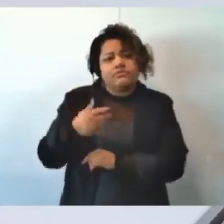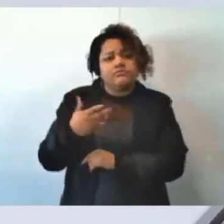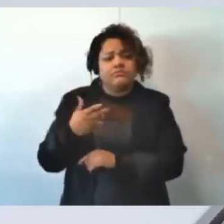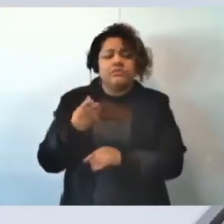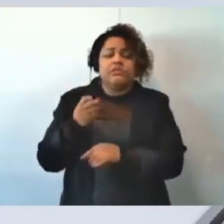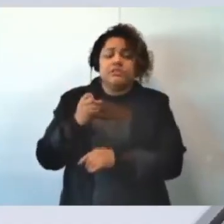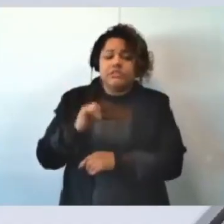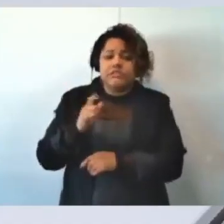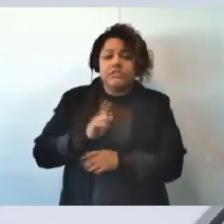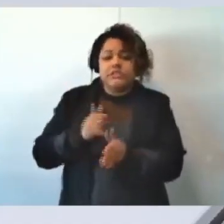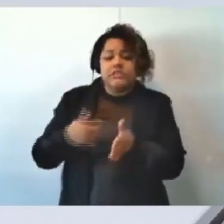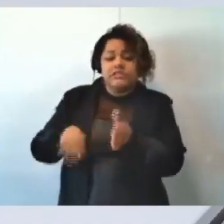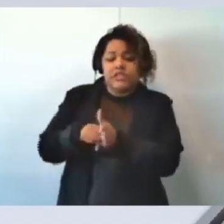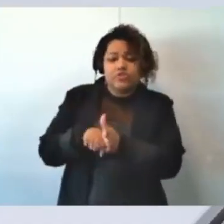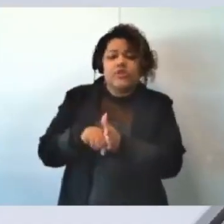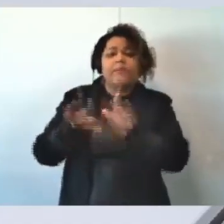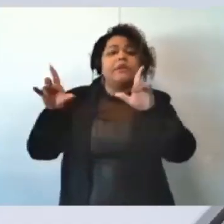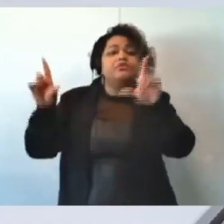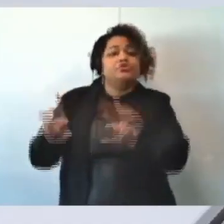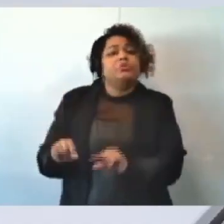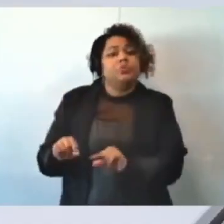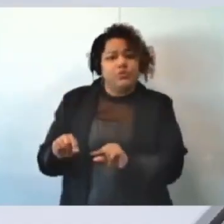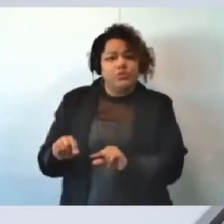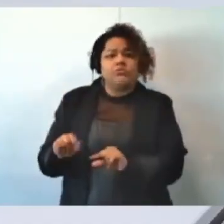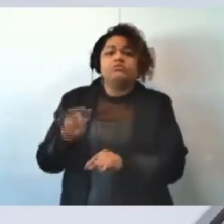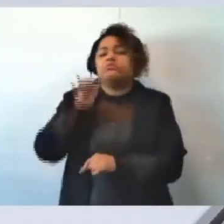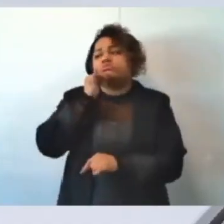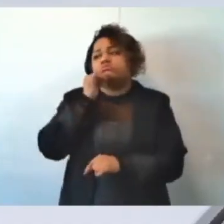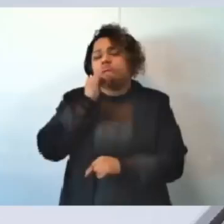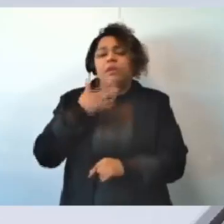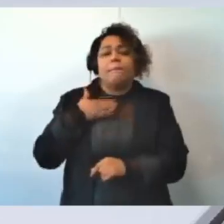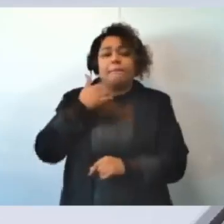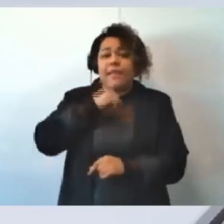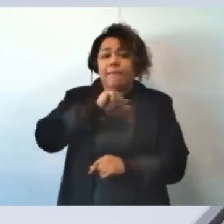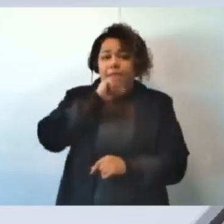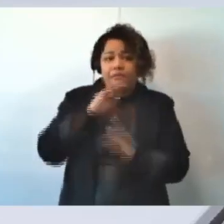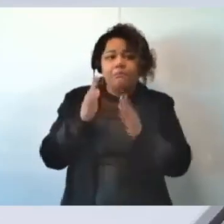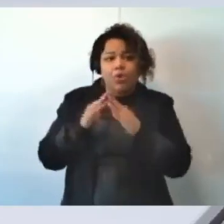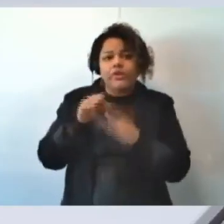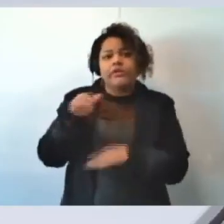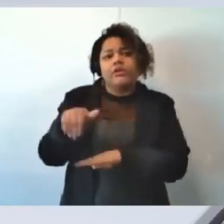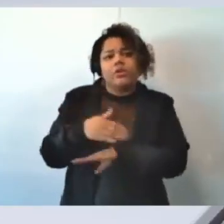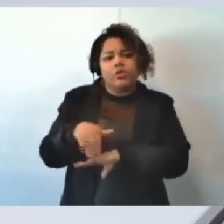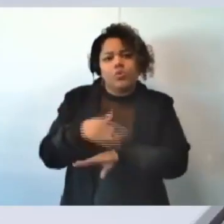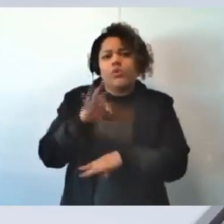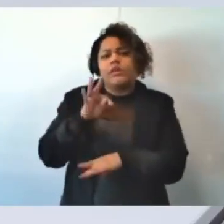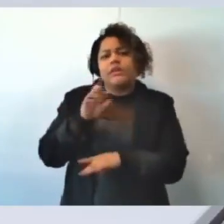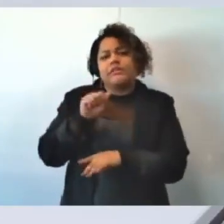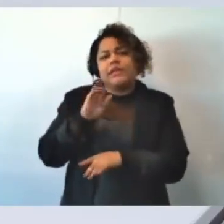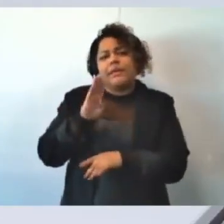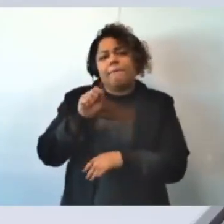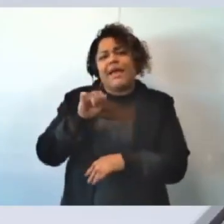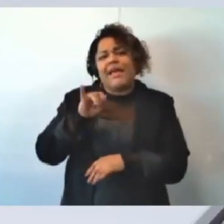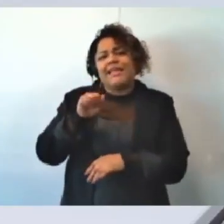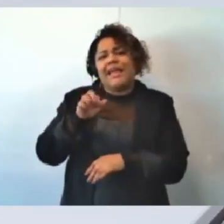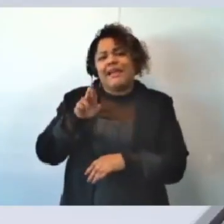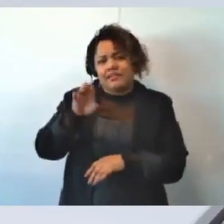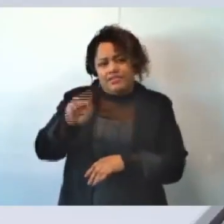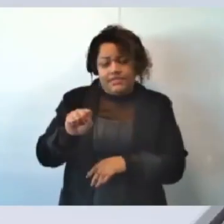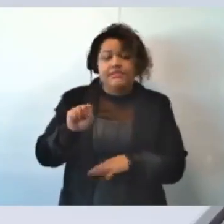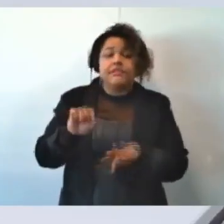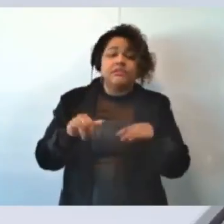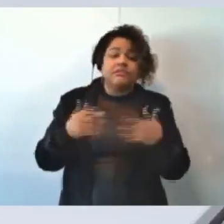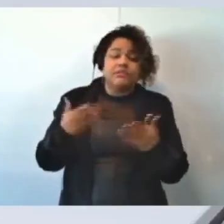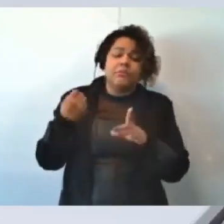locais, eu, por exemplo, minha mãe mora na Rua Tabaiares. Então, criou um impacto muito grande para essa região. Hoje, já tem carros parando, não é em